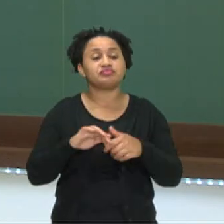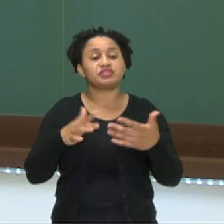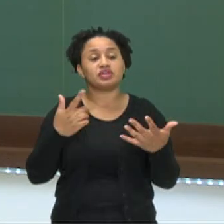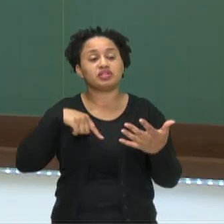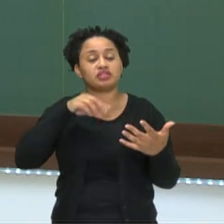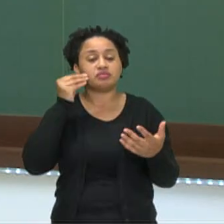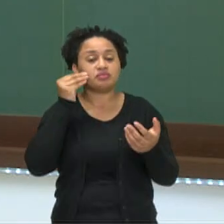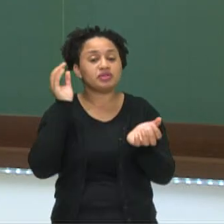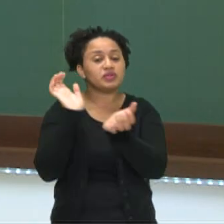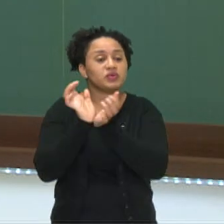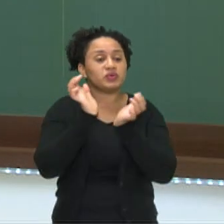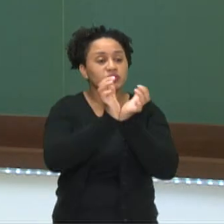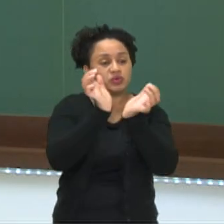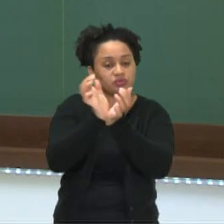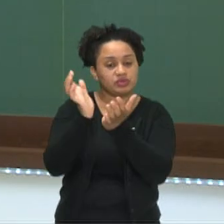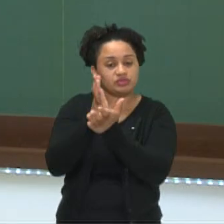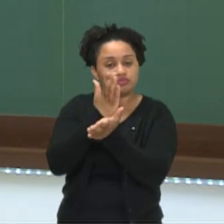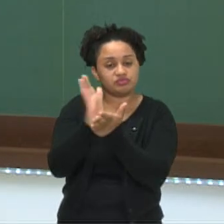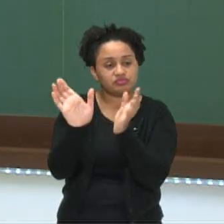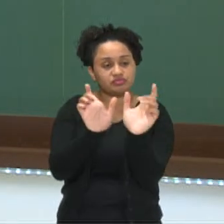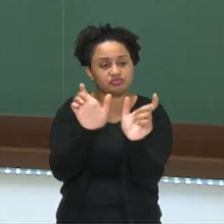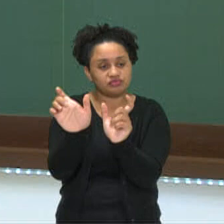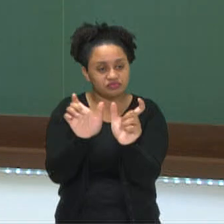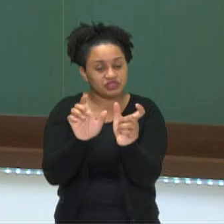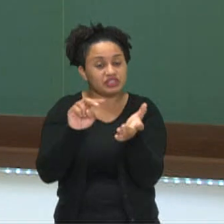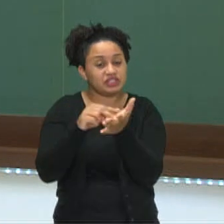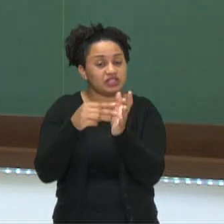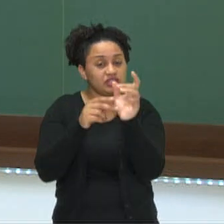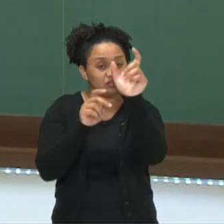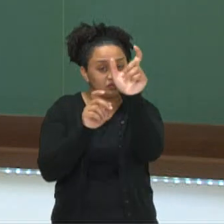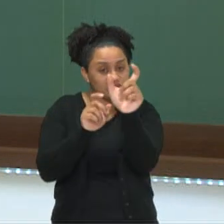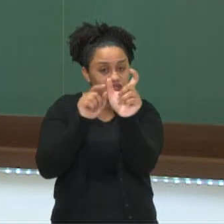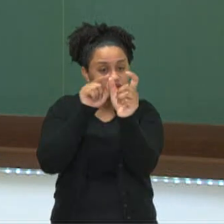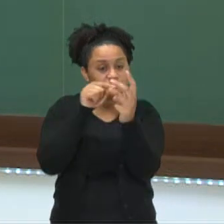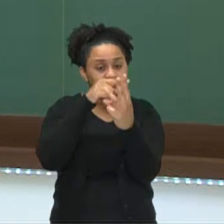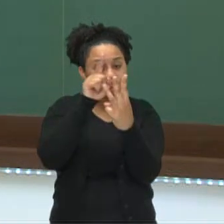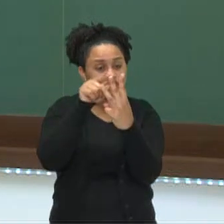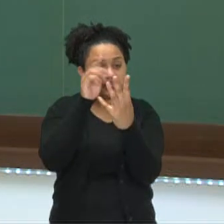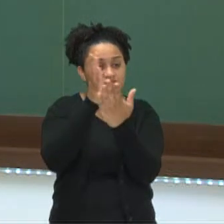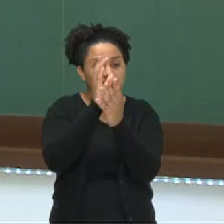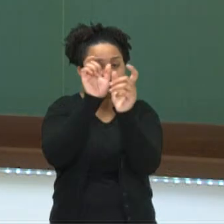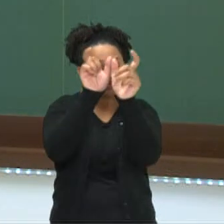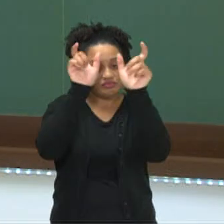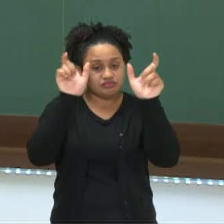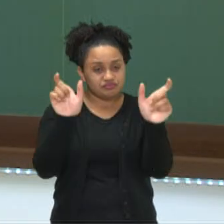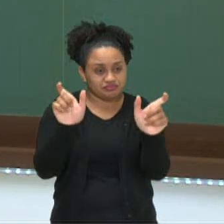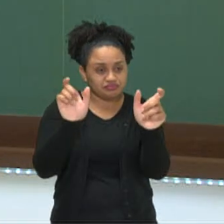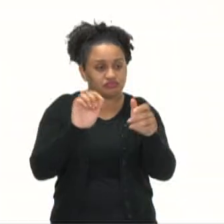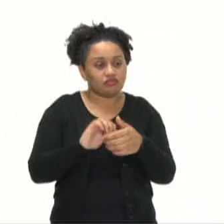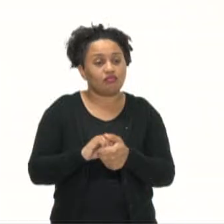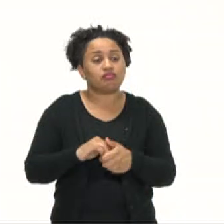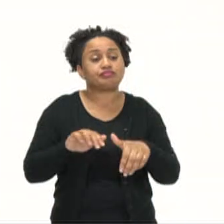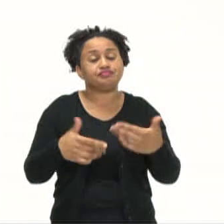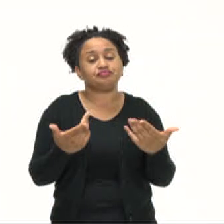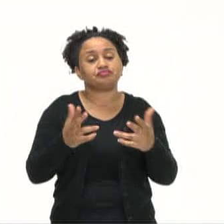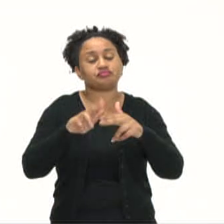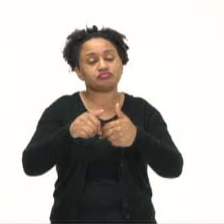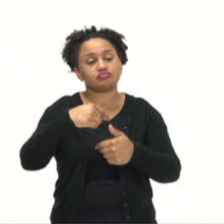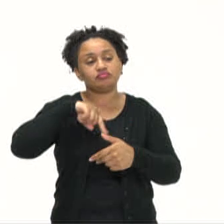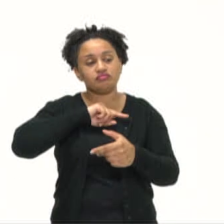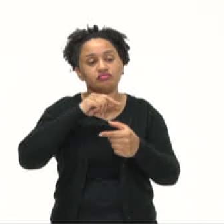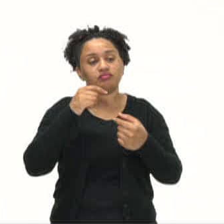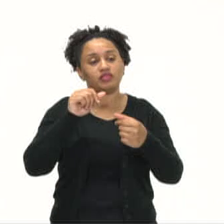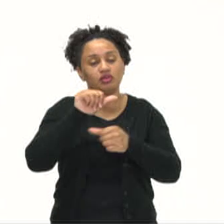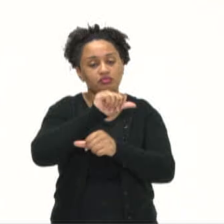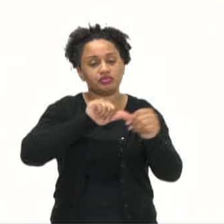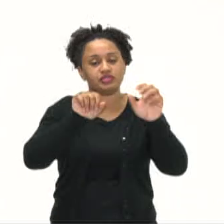por agrupamento, ok? Que é desmembrando o termo central. Então, por isso devemos transformar a